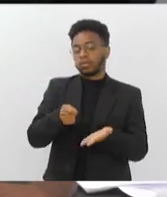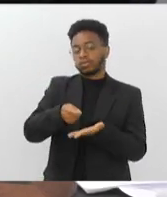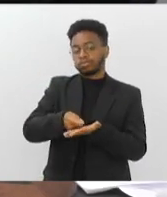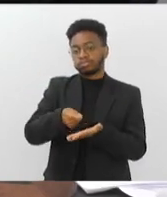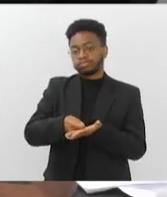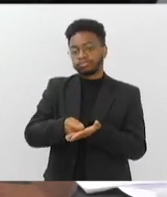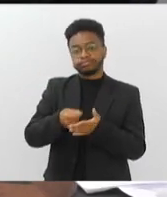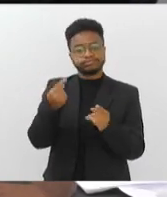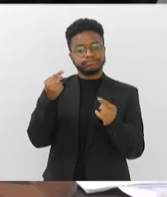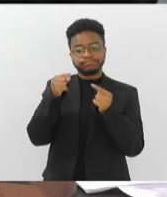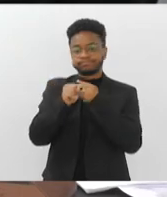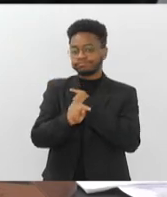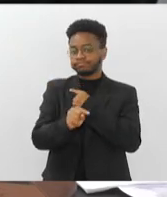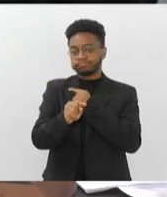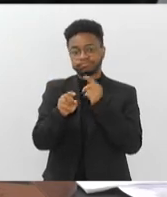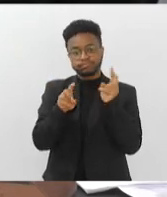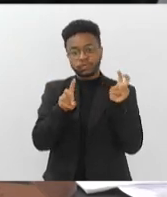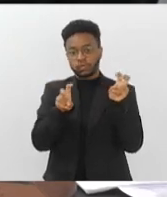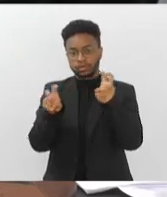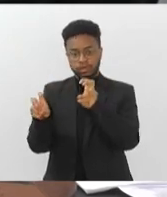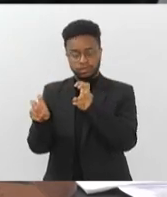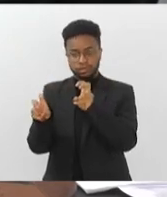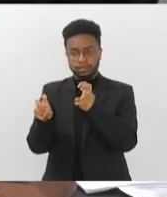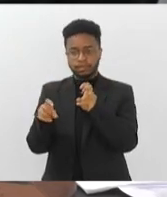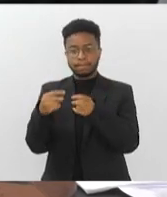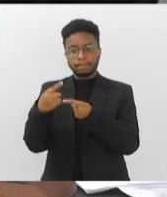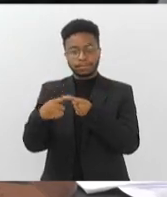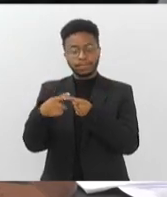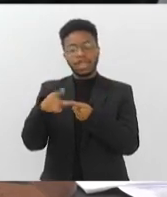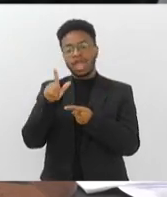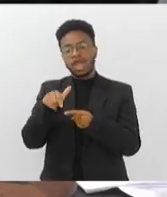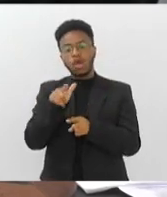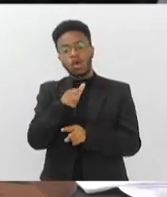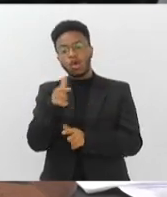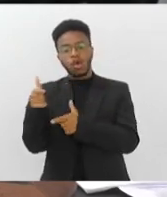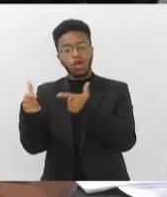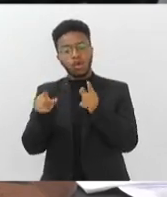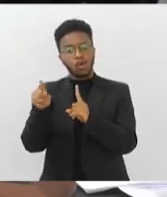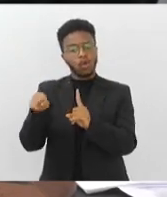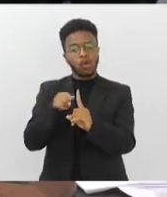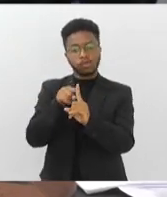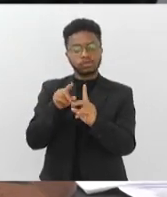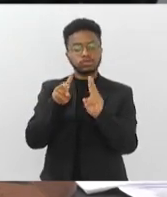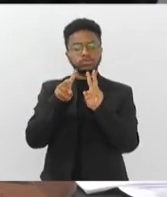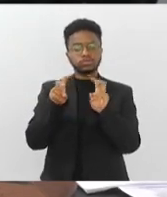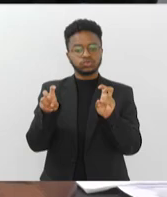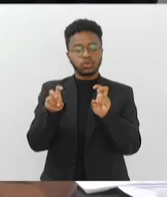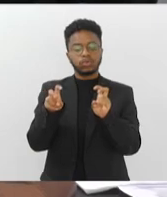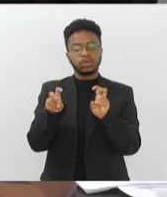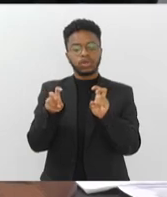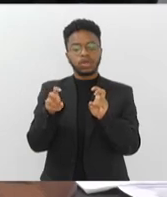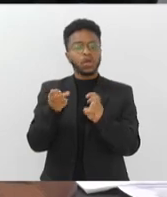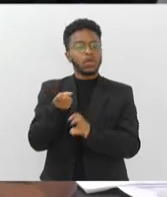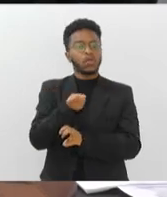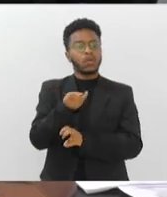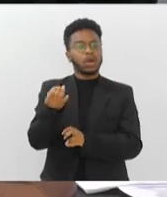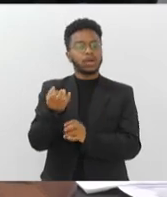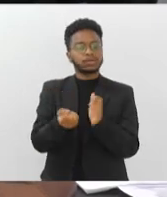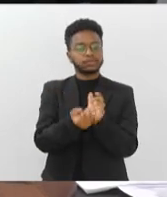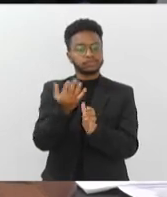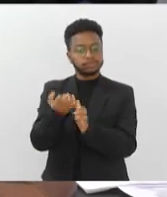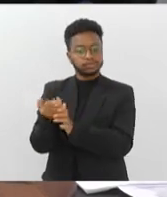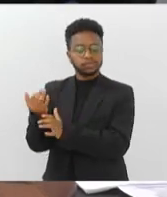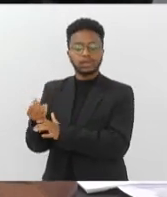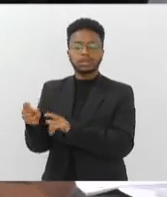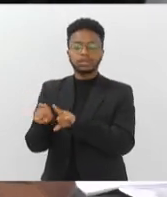nada tem a ver com este assunto. São de outra natureza, tanto em relação ao volume, quanto em relação à identificação